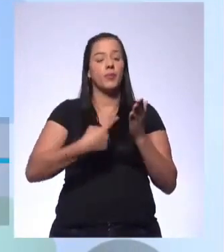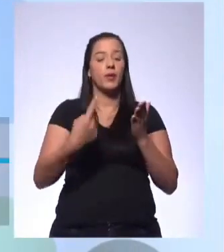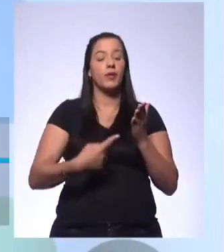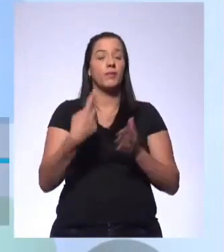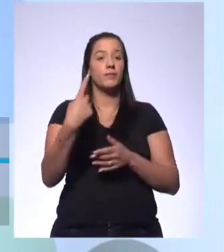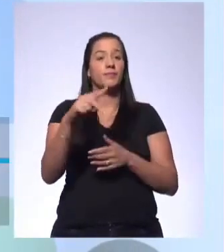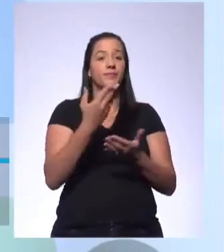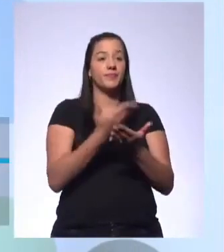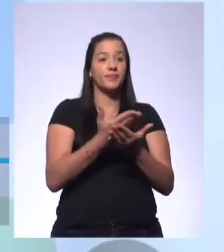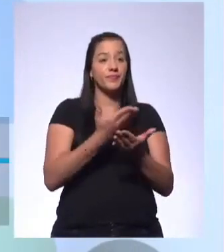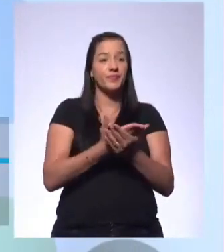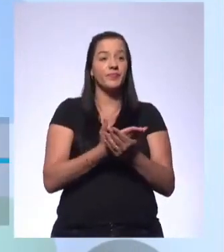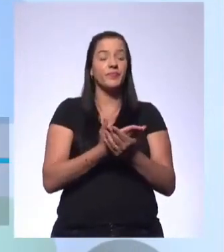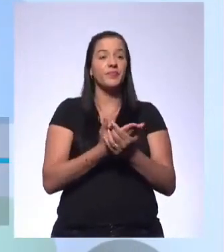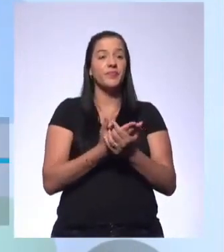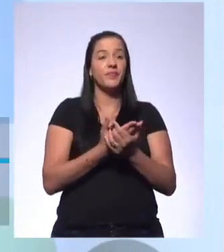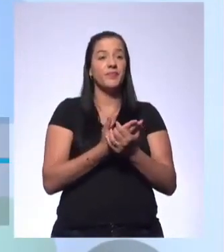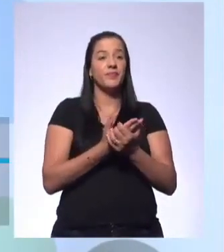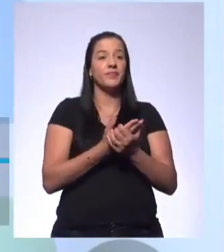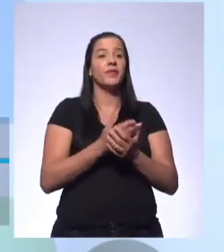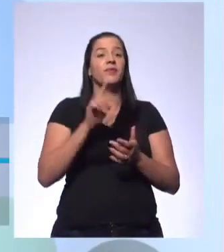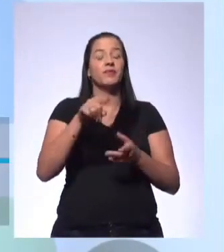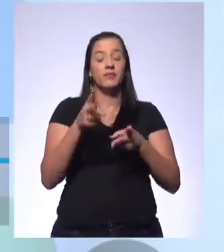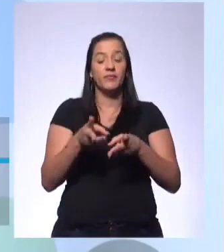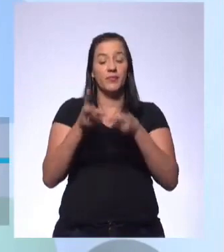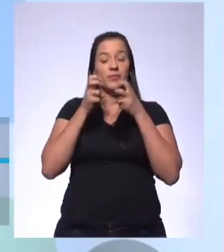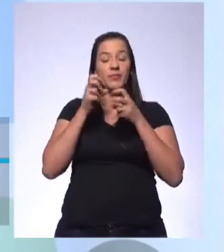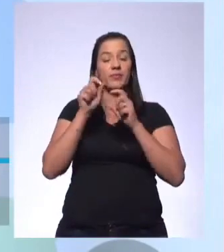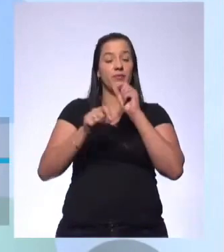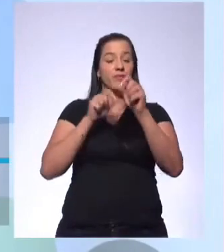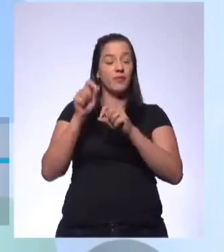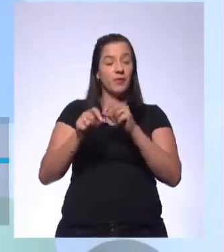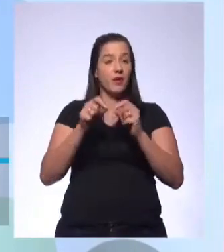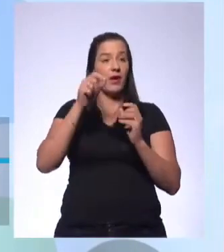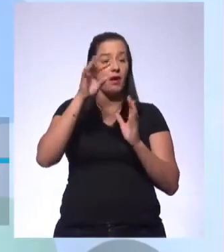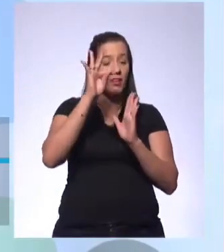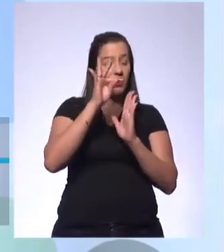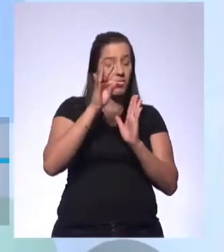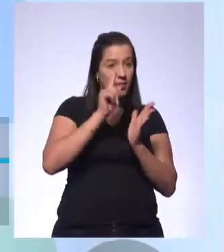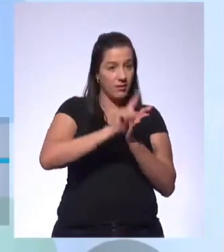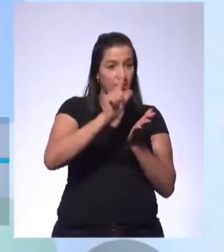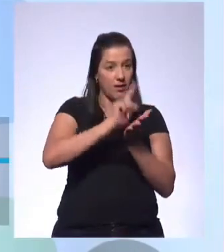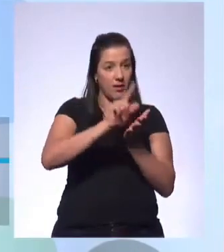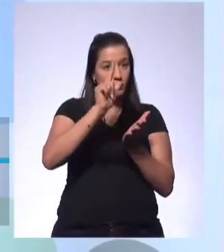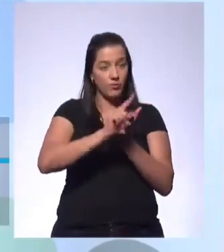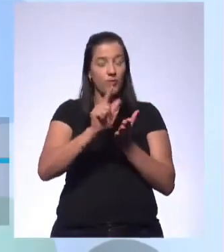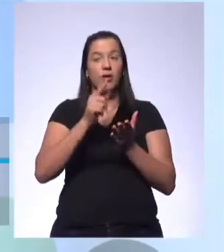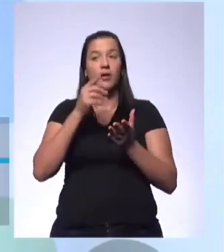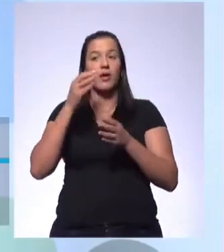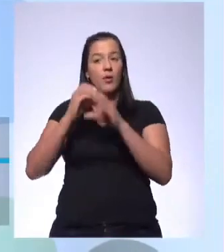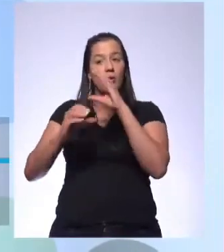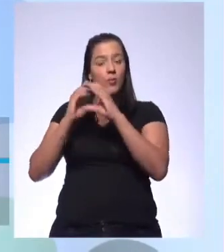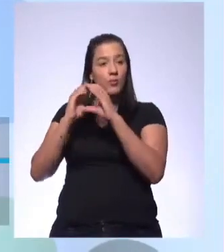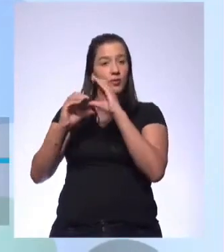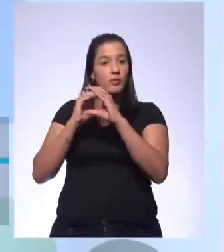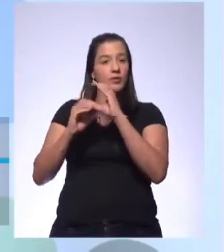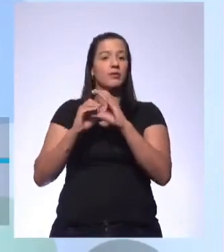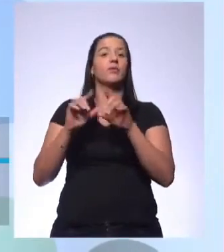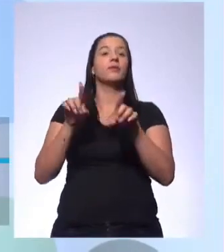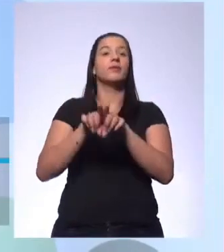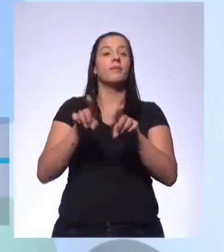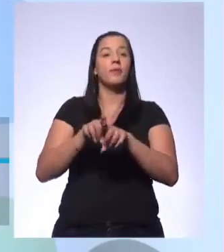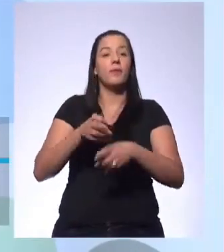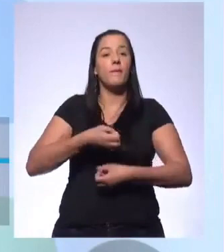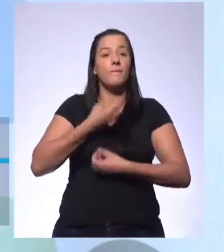chegando para essa leitura, aí vocês vão observar, né, a literatura como um espaço de comunicação. E esse poema